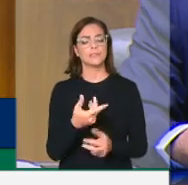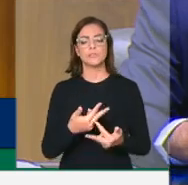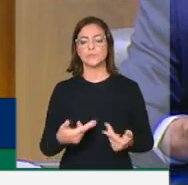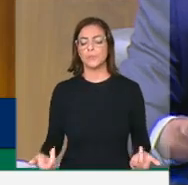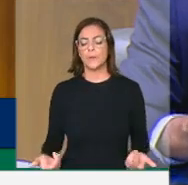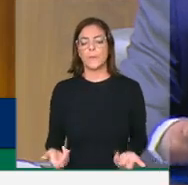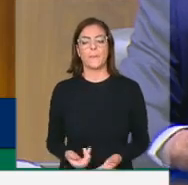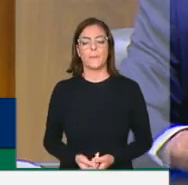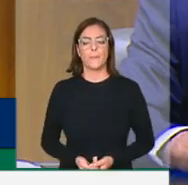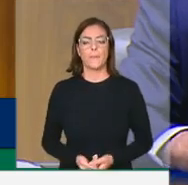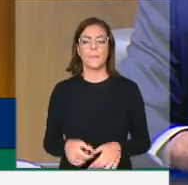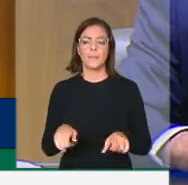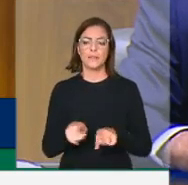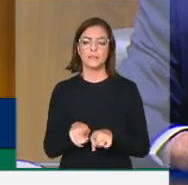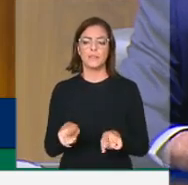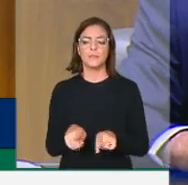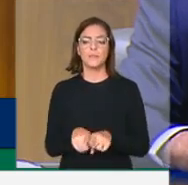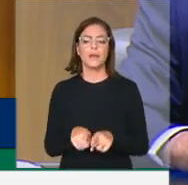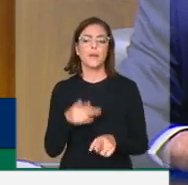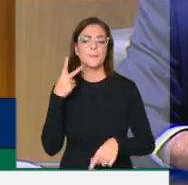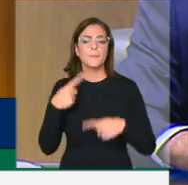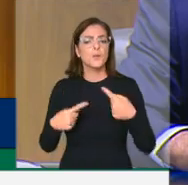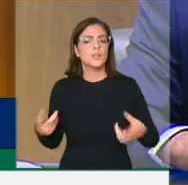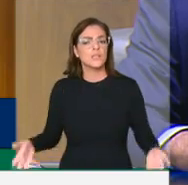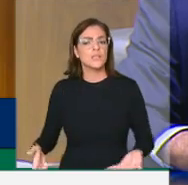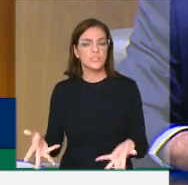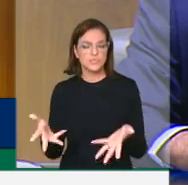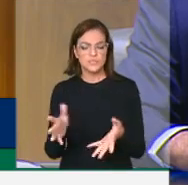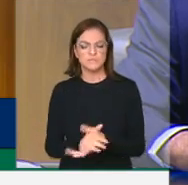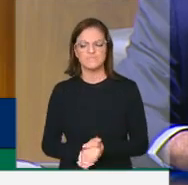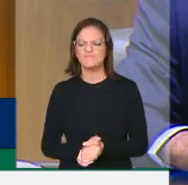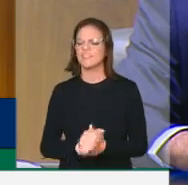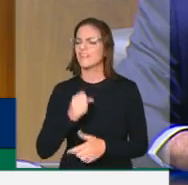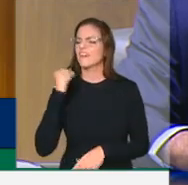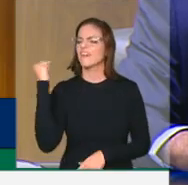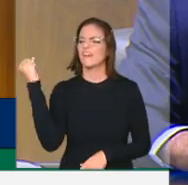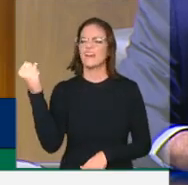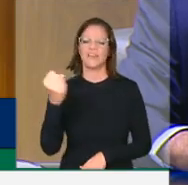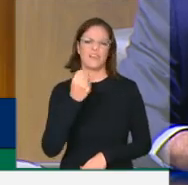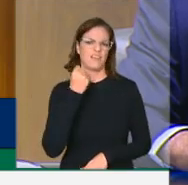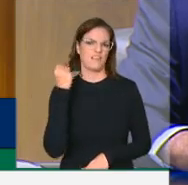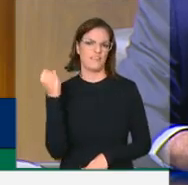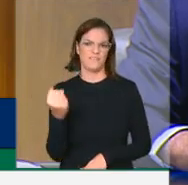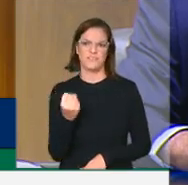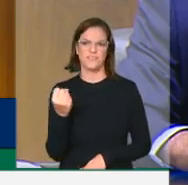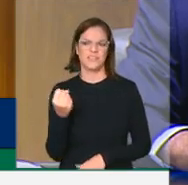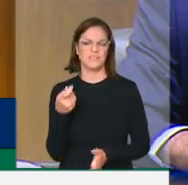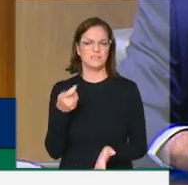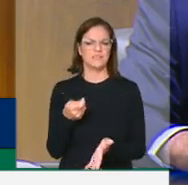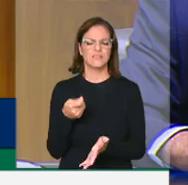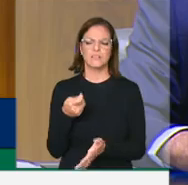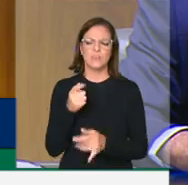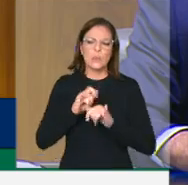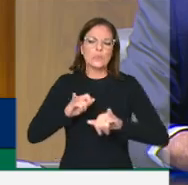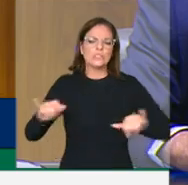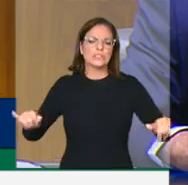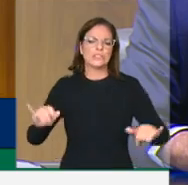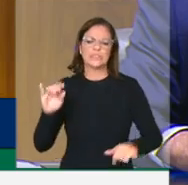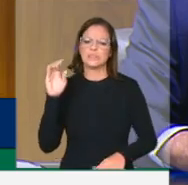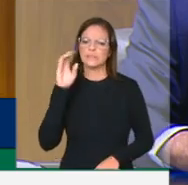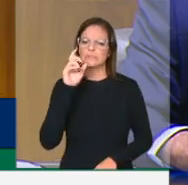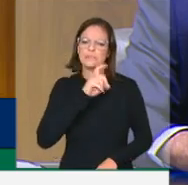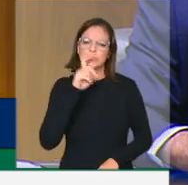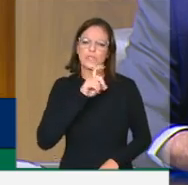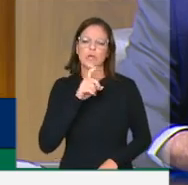proferidos quanto às políticas de fomento. É grave a comunicação de massa centrada em notícias falaciosas, ampliando as